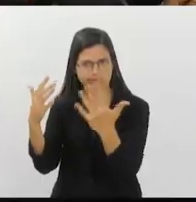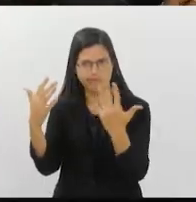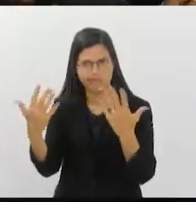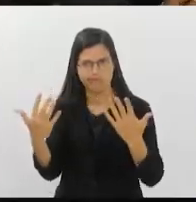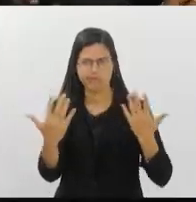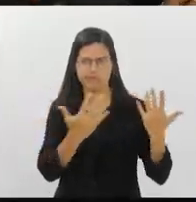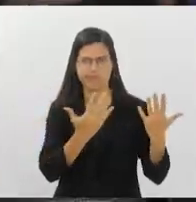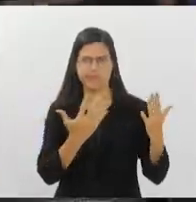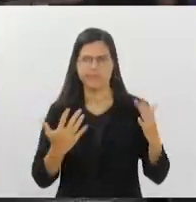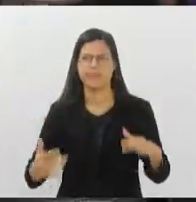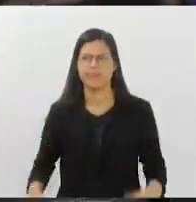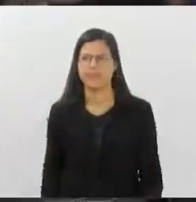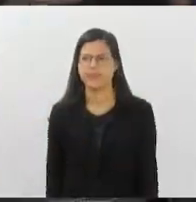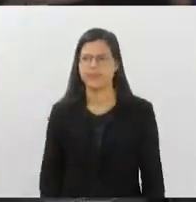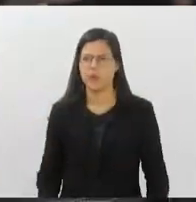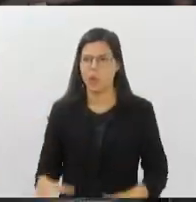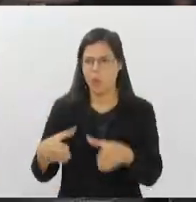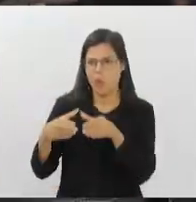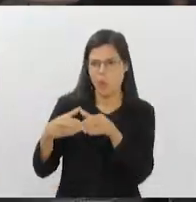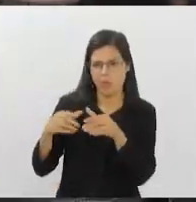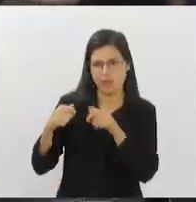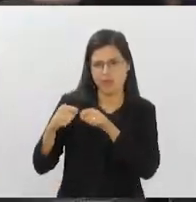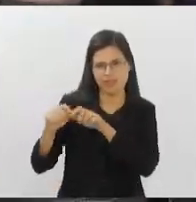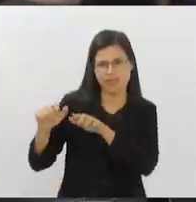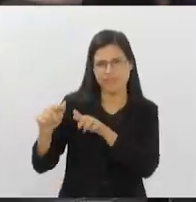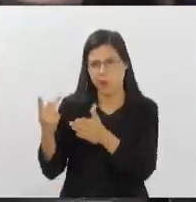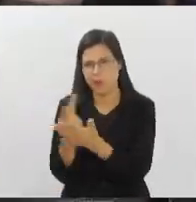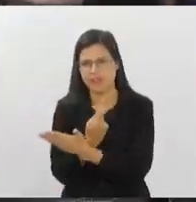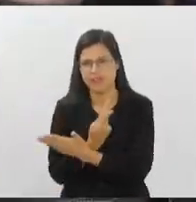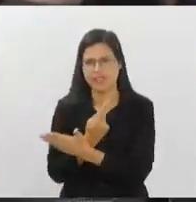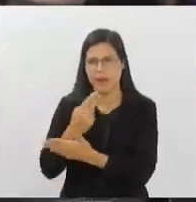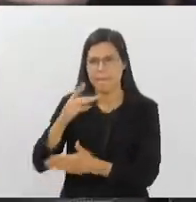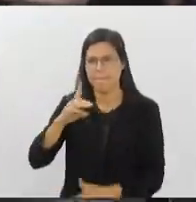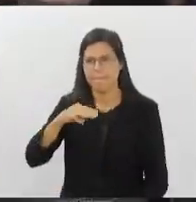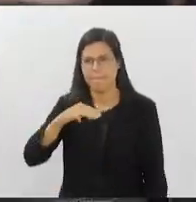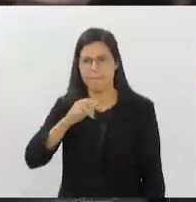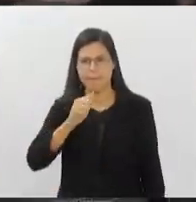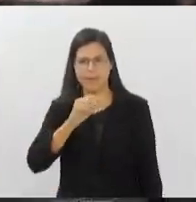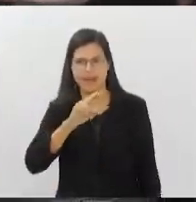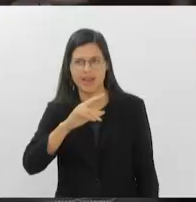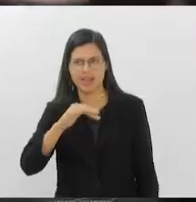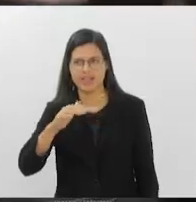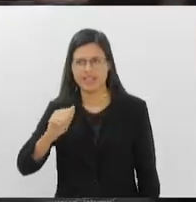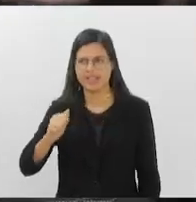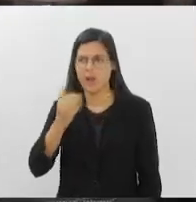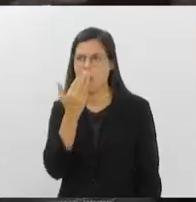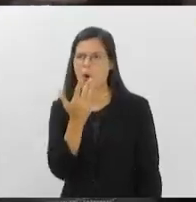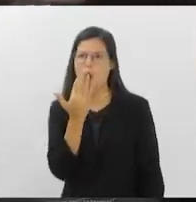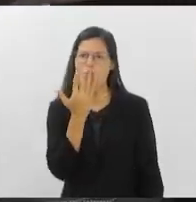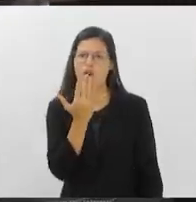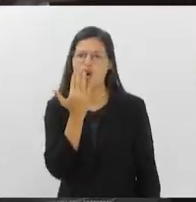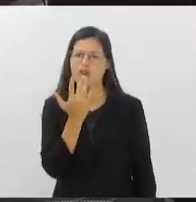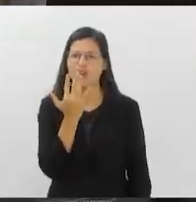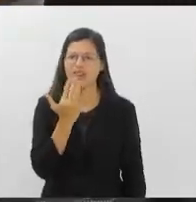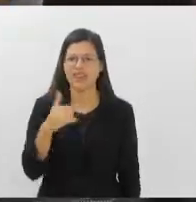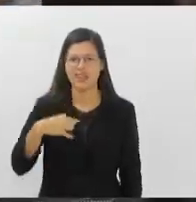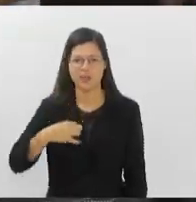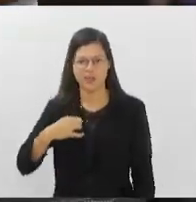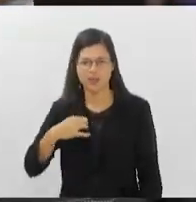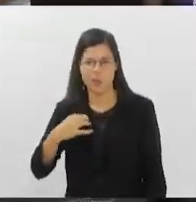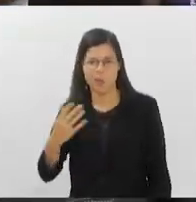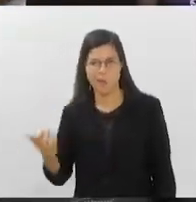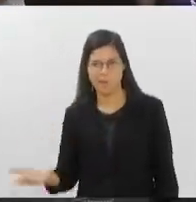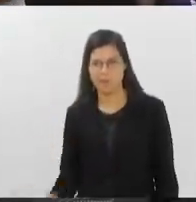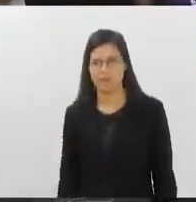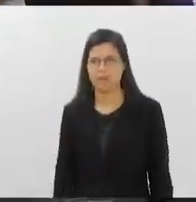É isso, galera que faz acontecer aí, ó, Dona Márcia, bota o colorido aí, ó, na vista do povo. Aqui,